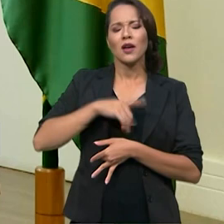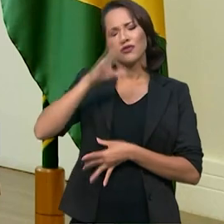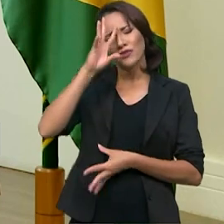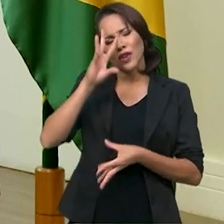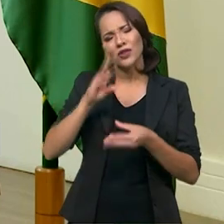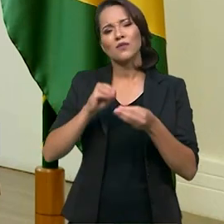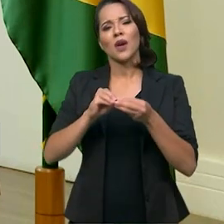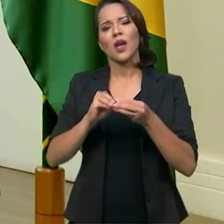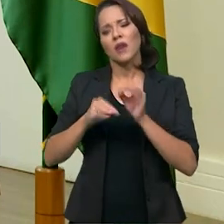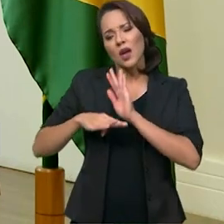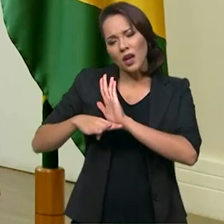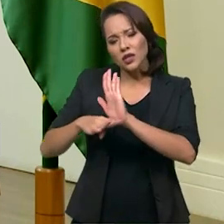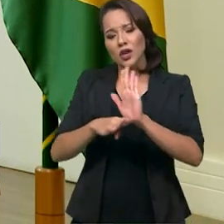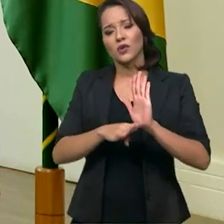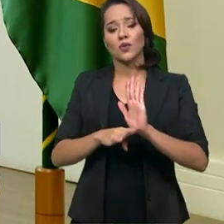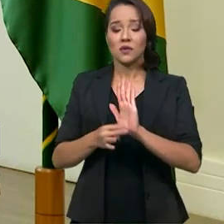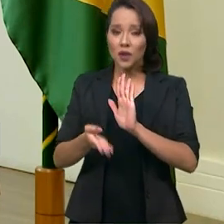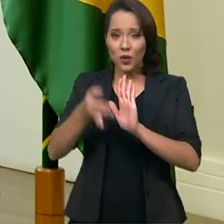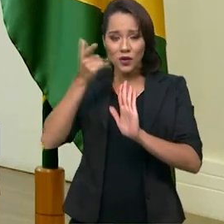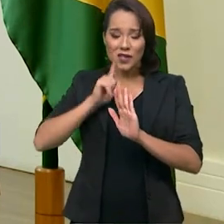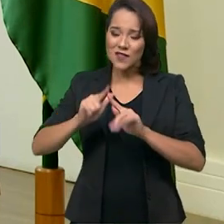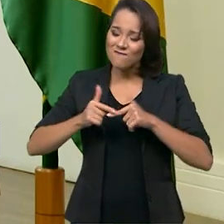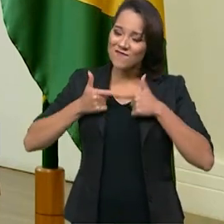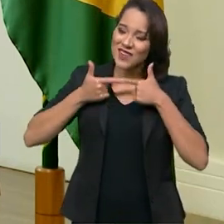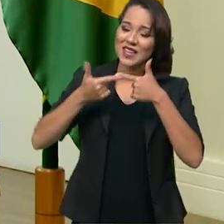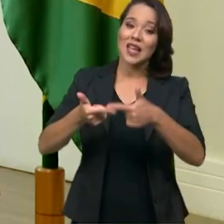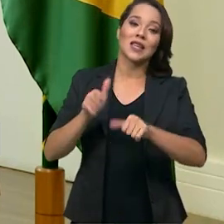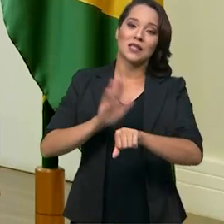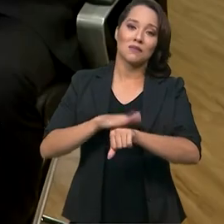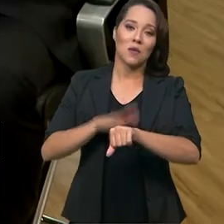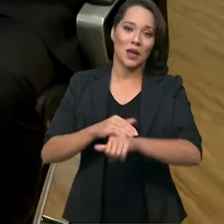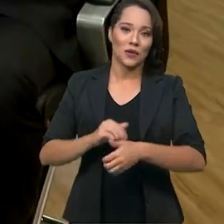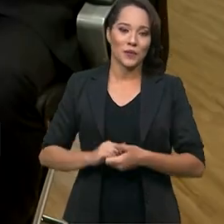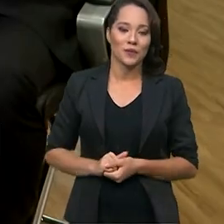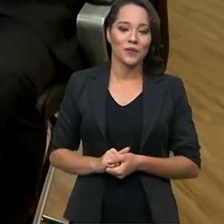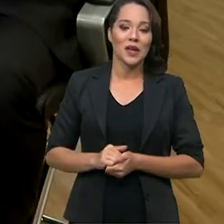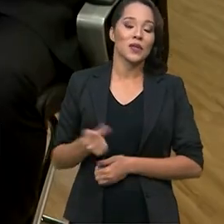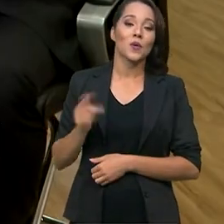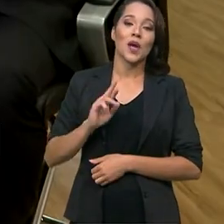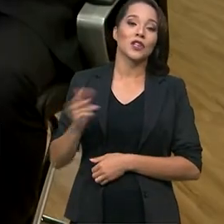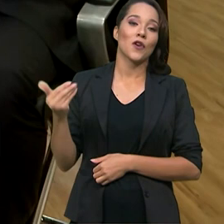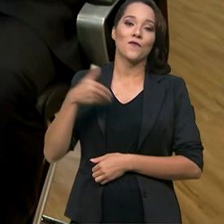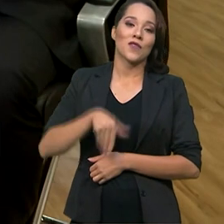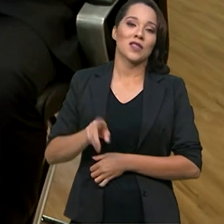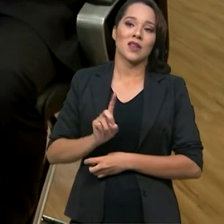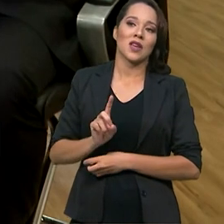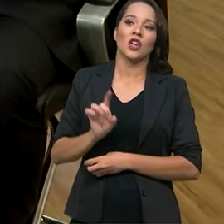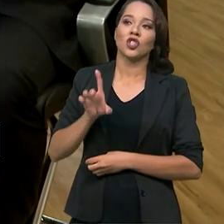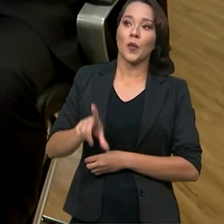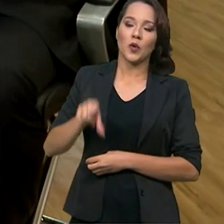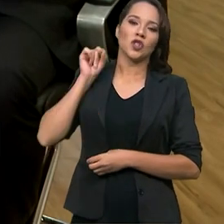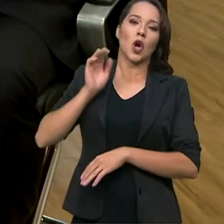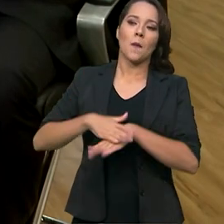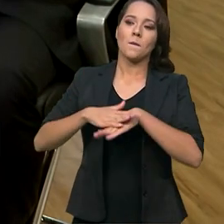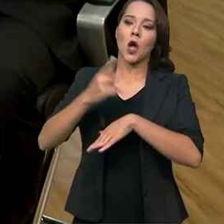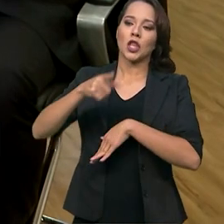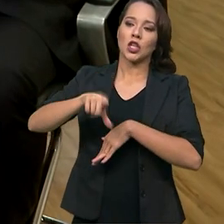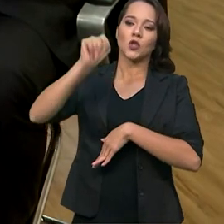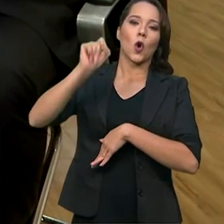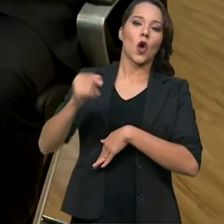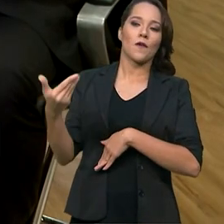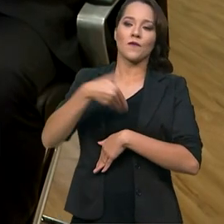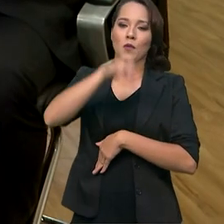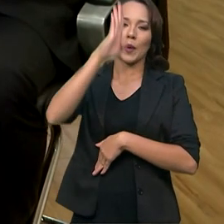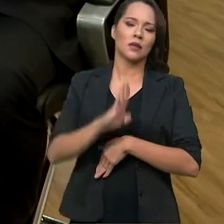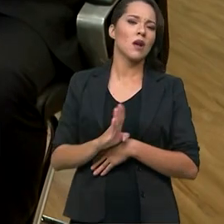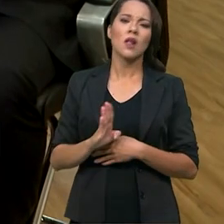compreensão e de ajuda para que elas possam se enfrentar esse momento. Não estão vindo aqui, não é, por opção, muitas estão